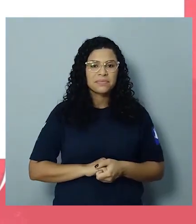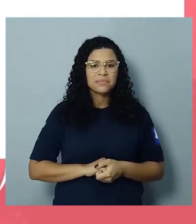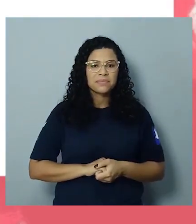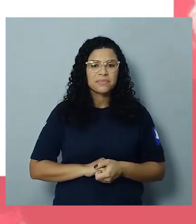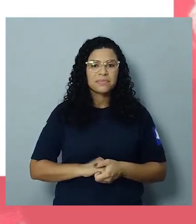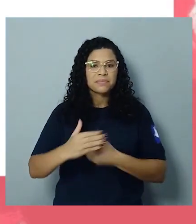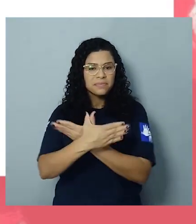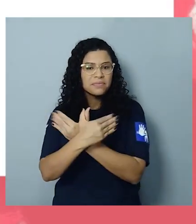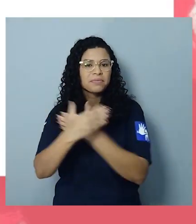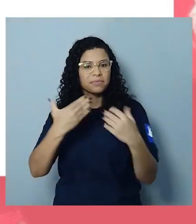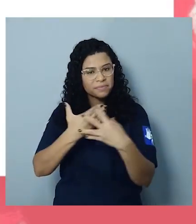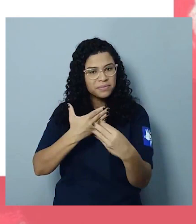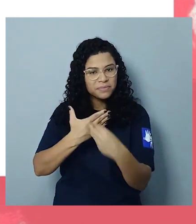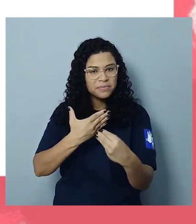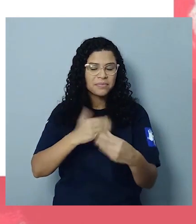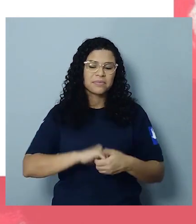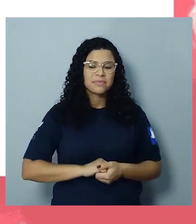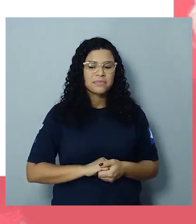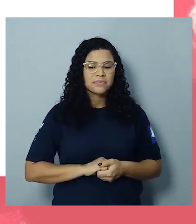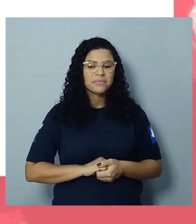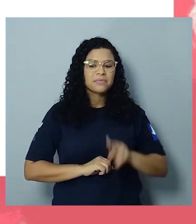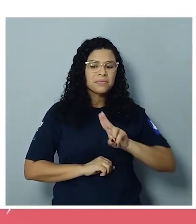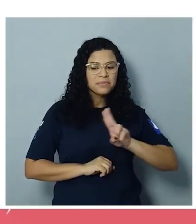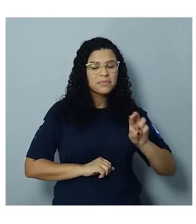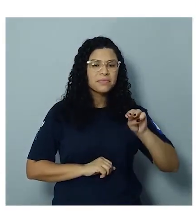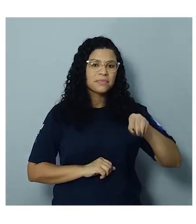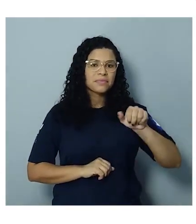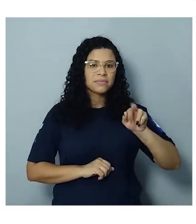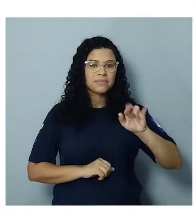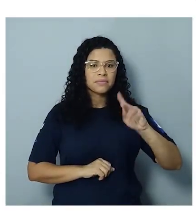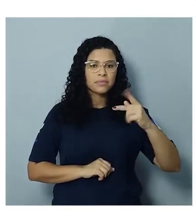Marilza ali Libélula